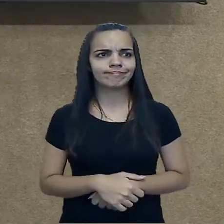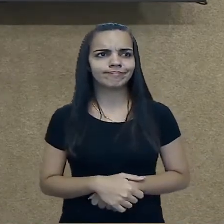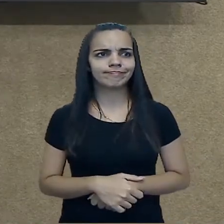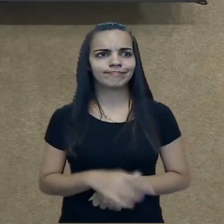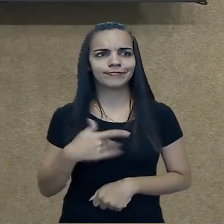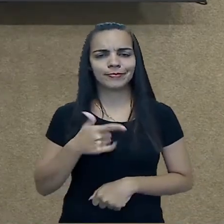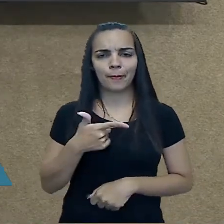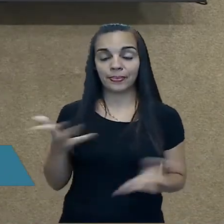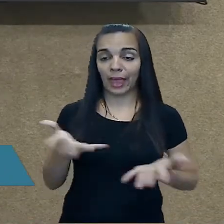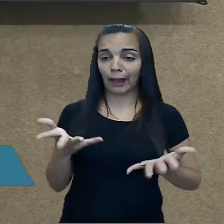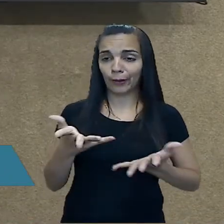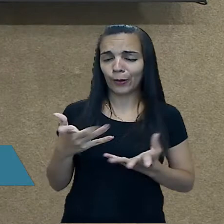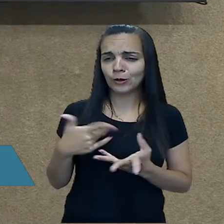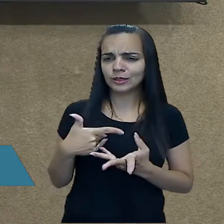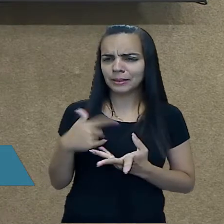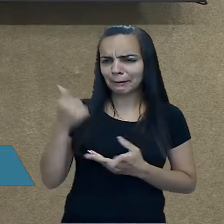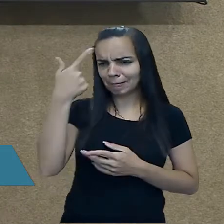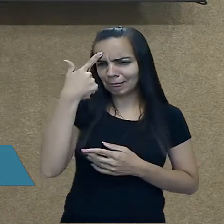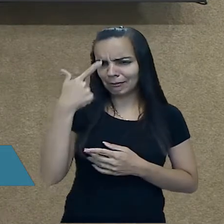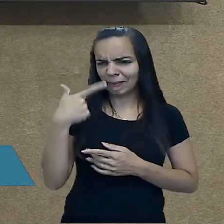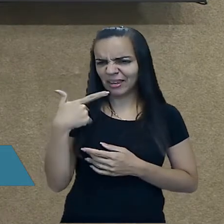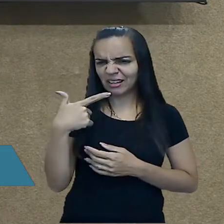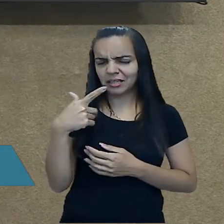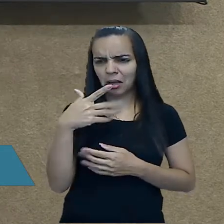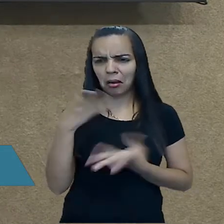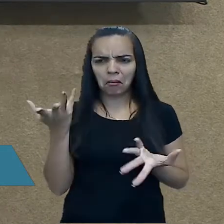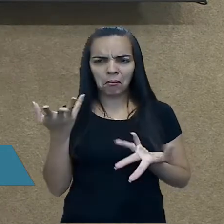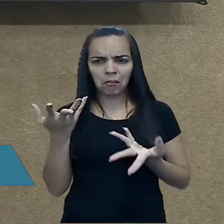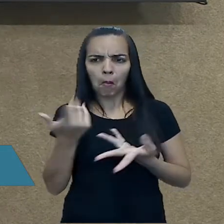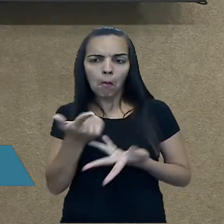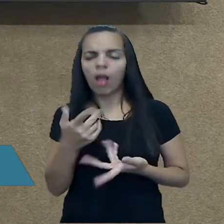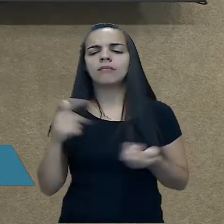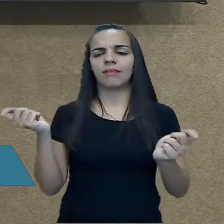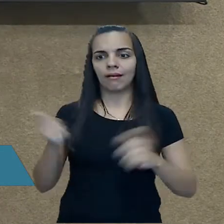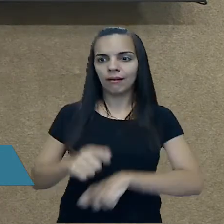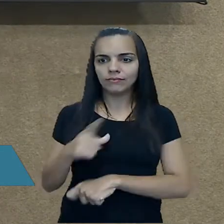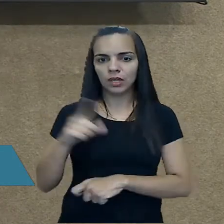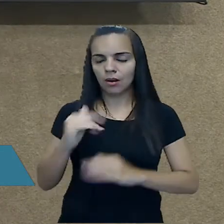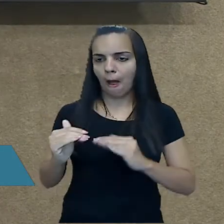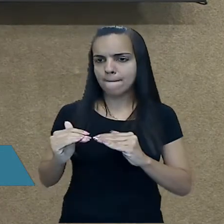vem ganhando força agora. Bem, o conteúdo ele pode